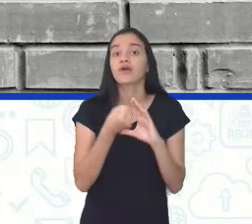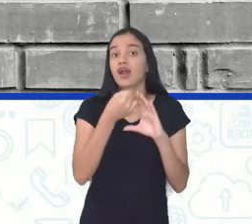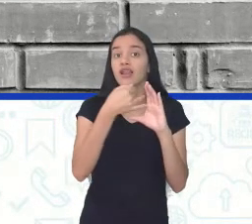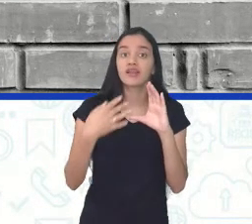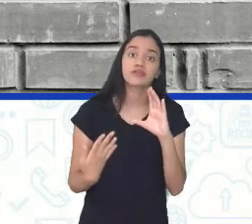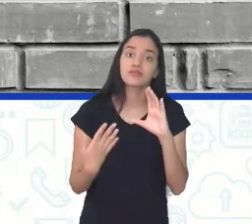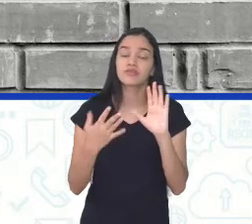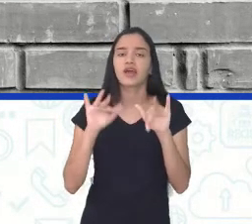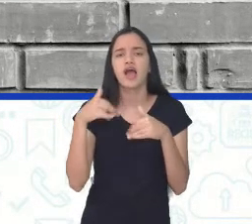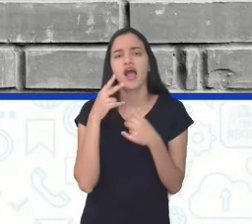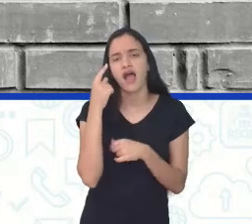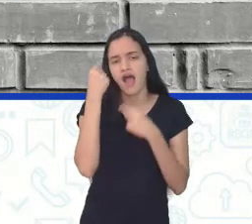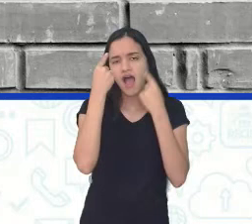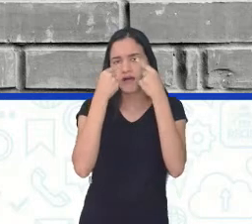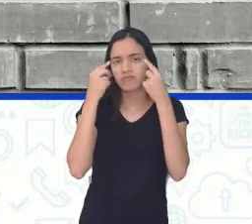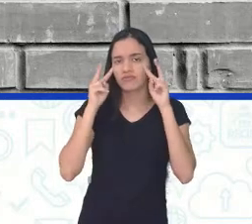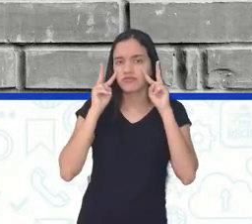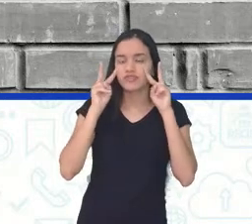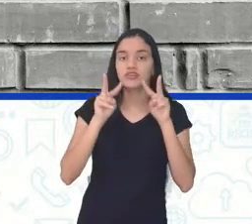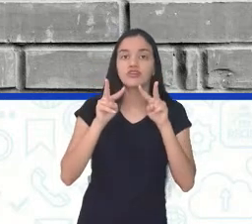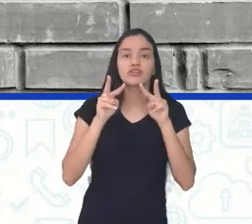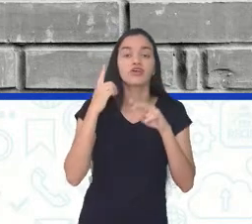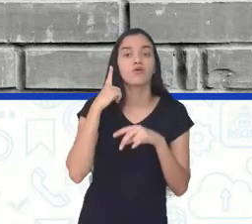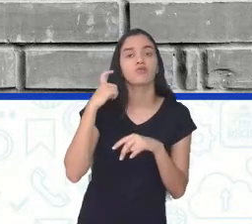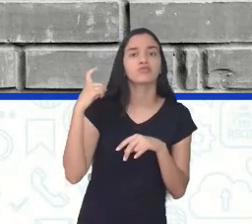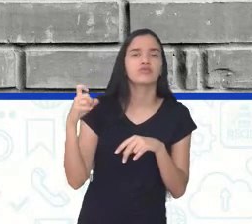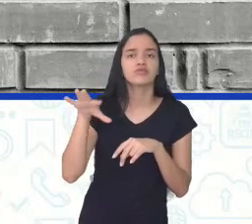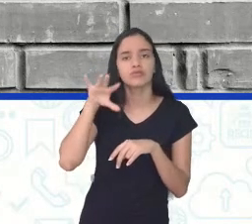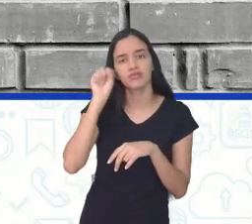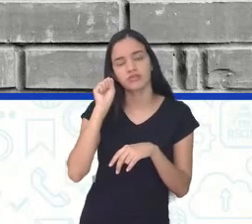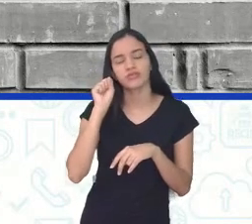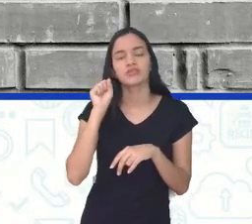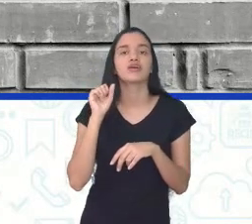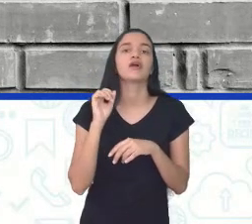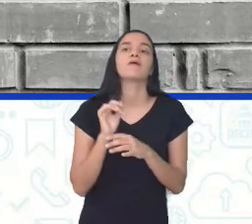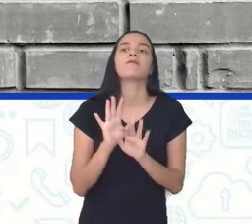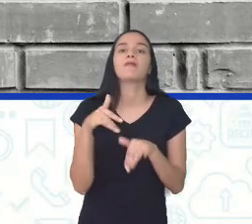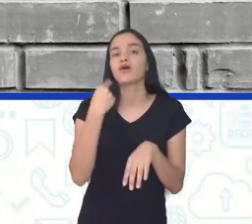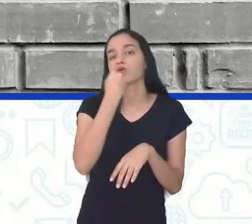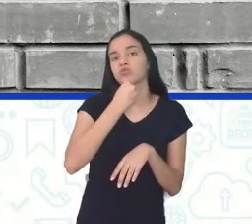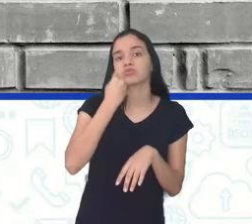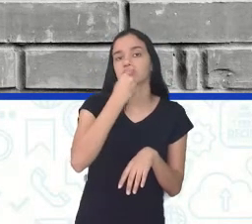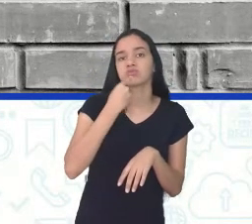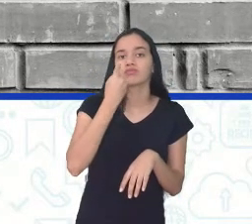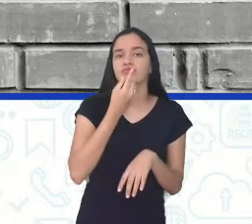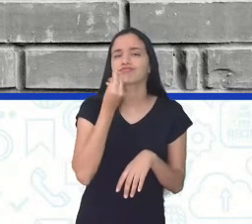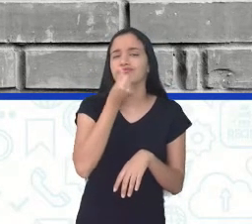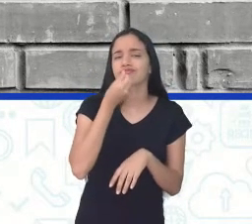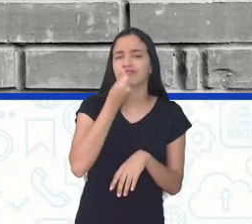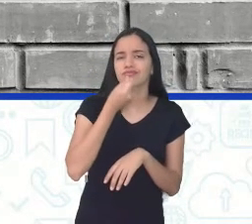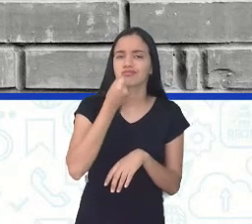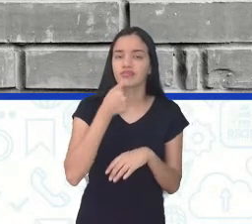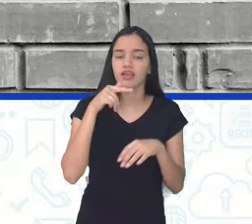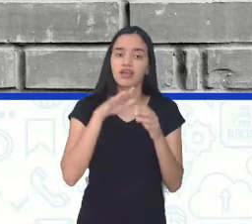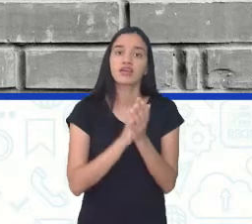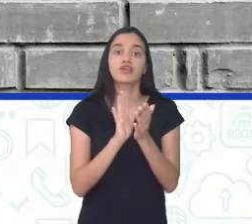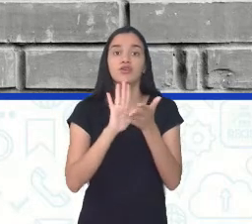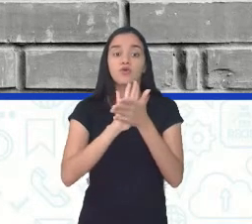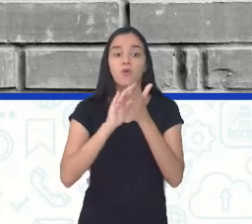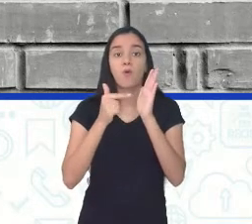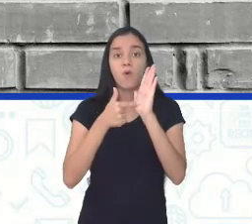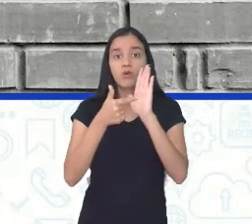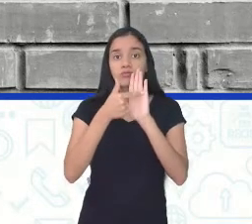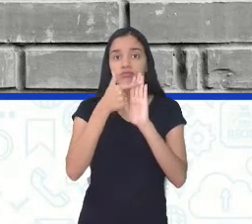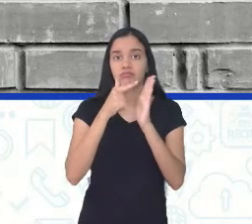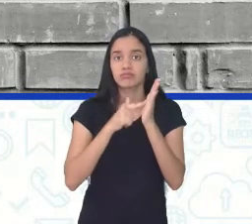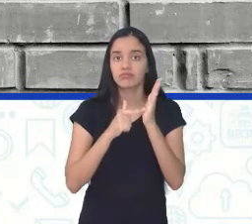ó. A visão, a audição, o paladar, a gustação, o olfato e o tato. Esse conjunto